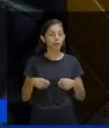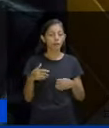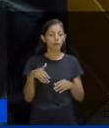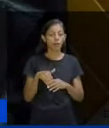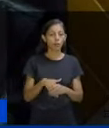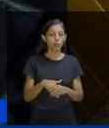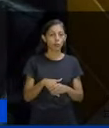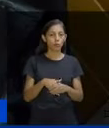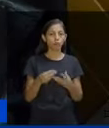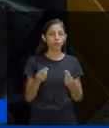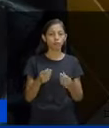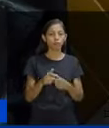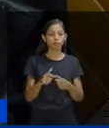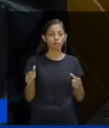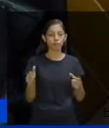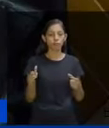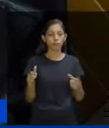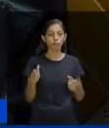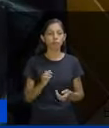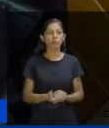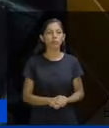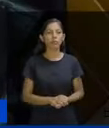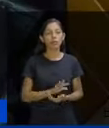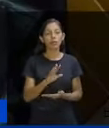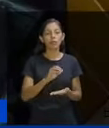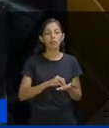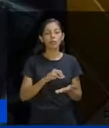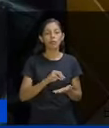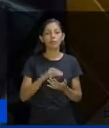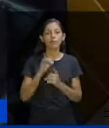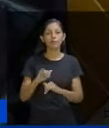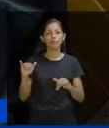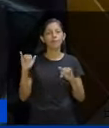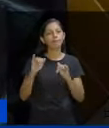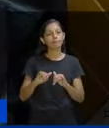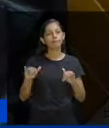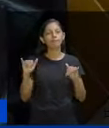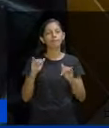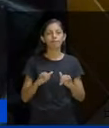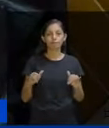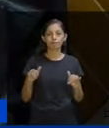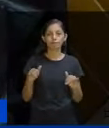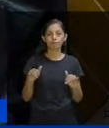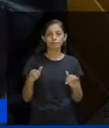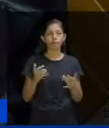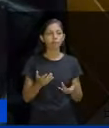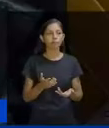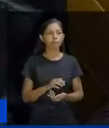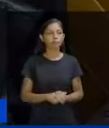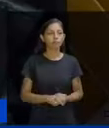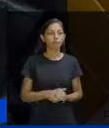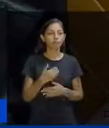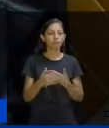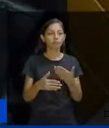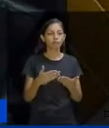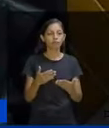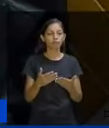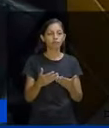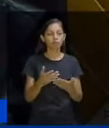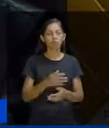e ausência da prática de atos de campanha, o que, em tese, configuraria fraude à cota de